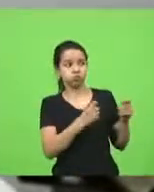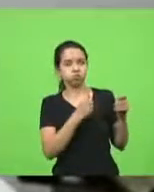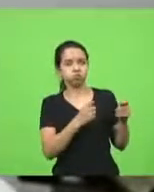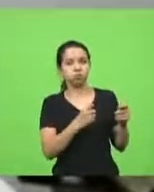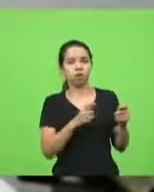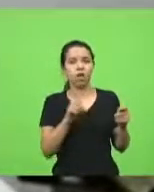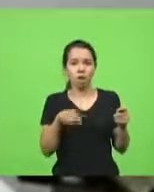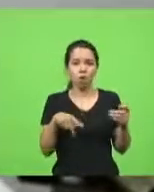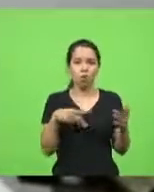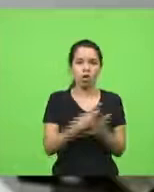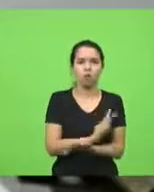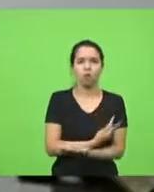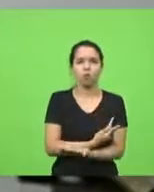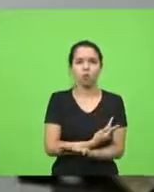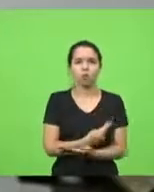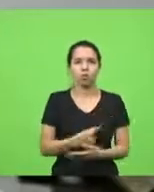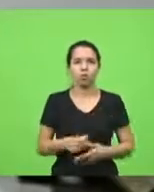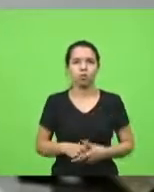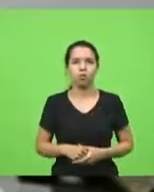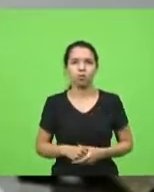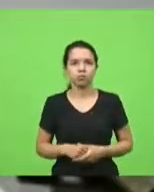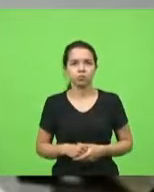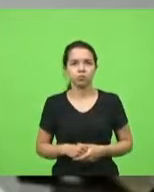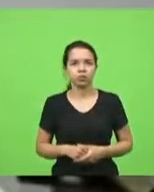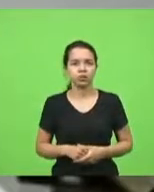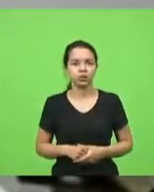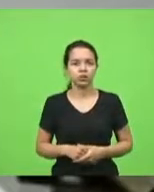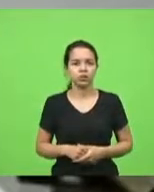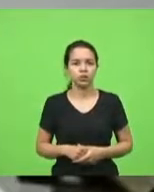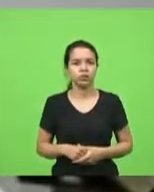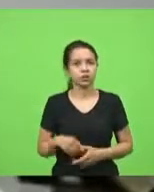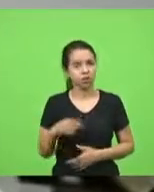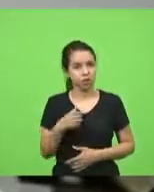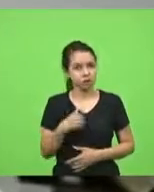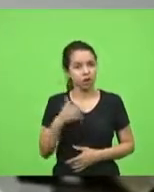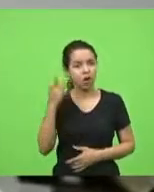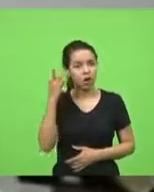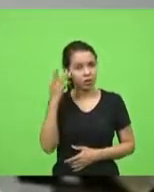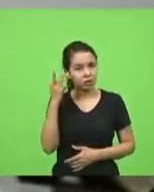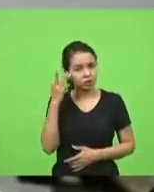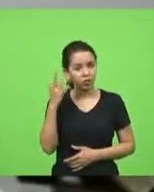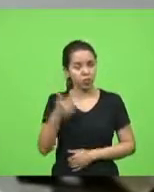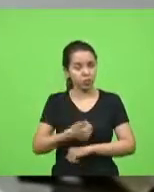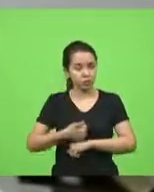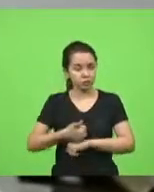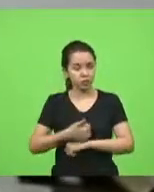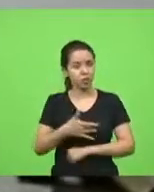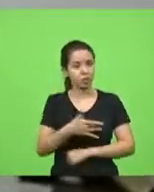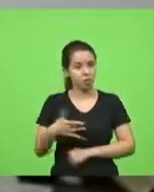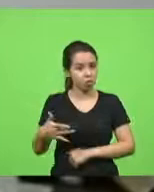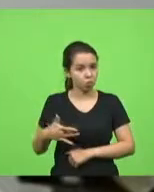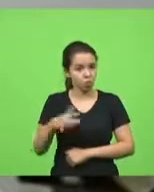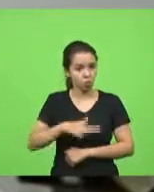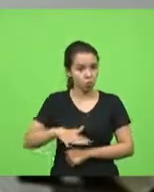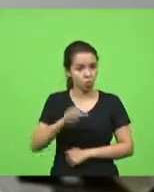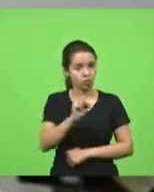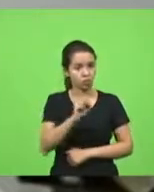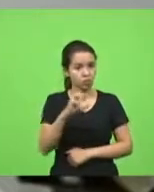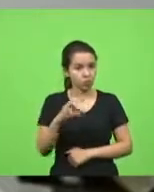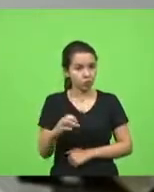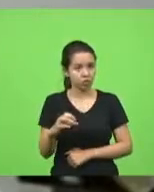erro. Então, eu considero que os profissionais de saúde de Santa Catarina estão mais do